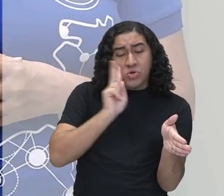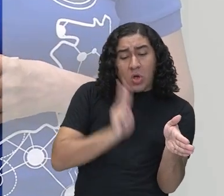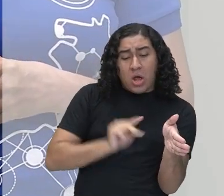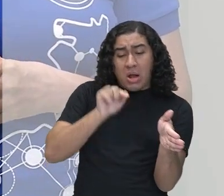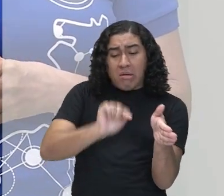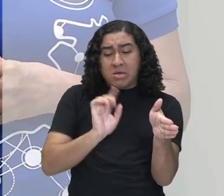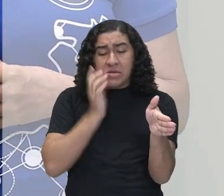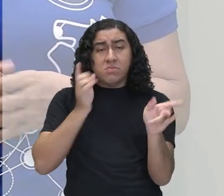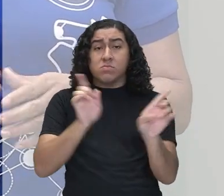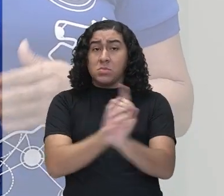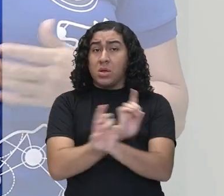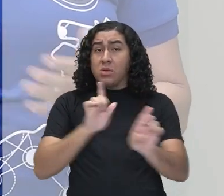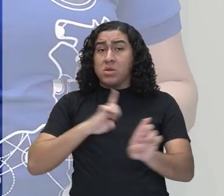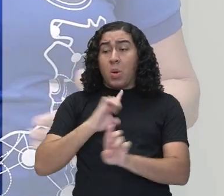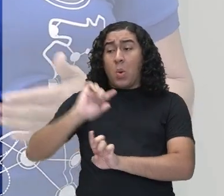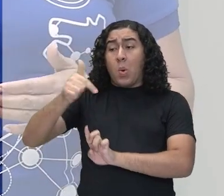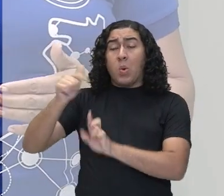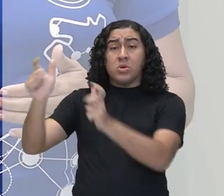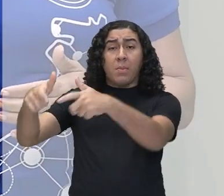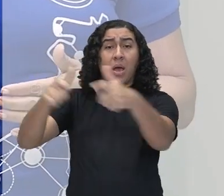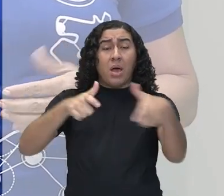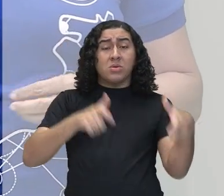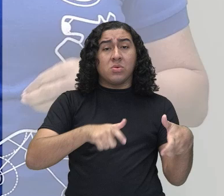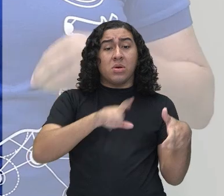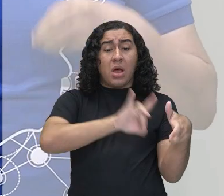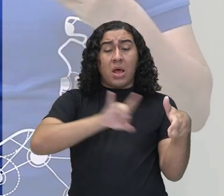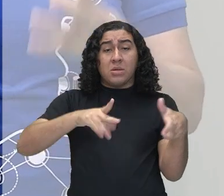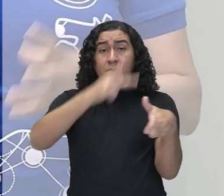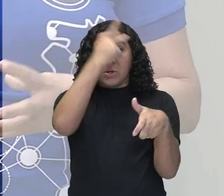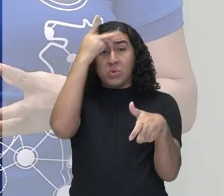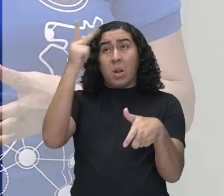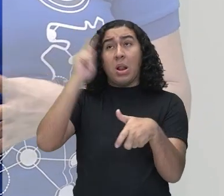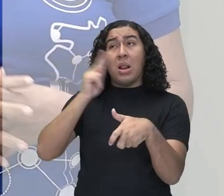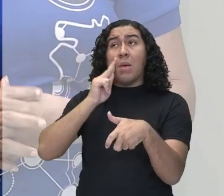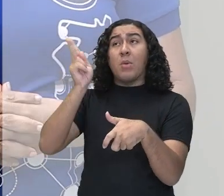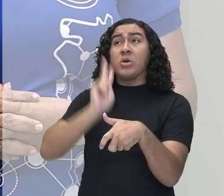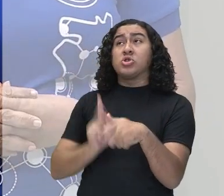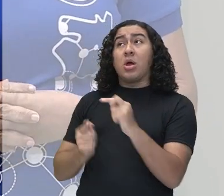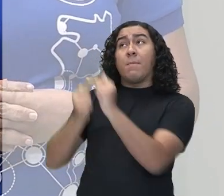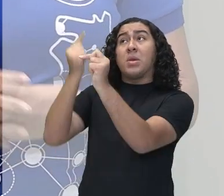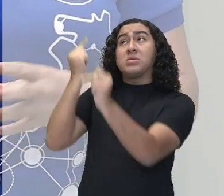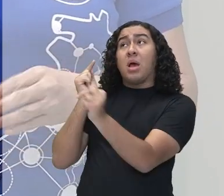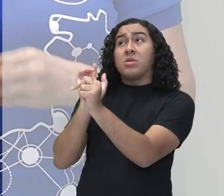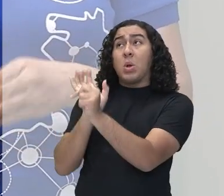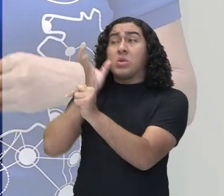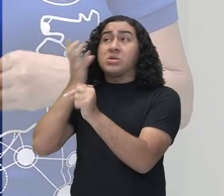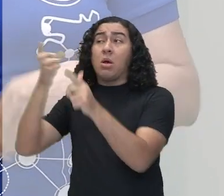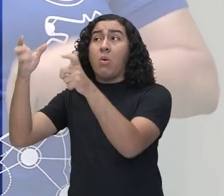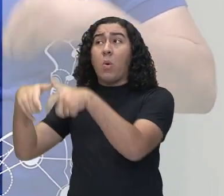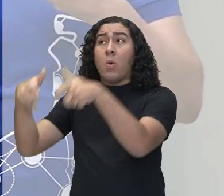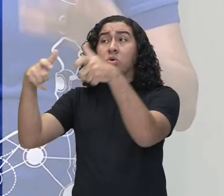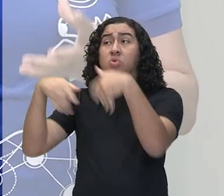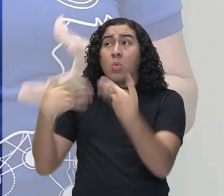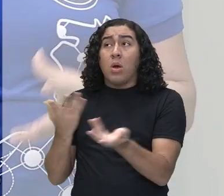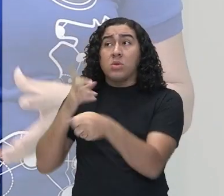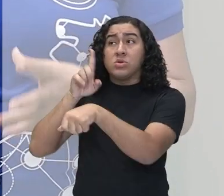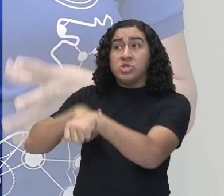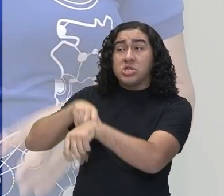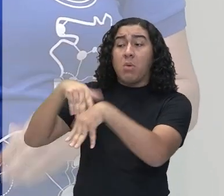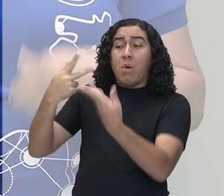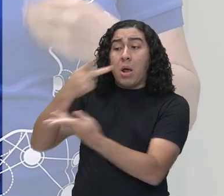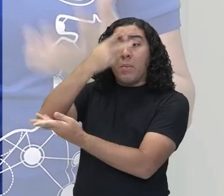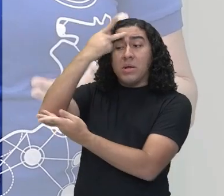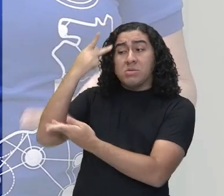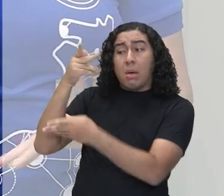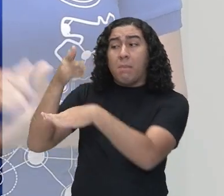outros ambientes, cada um vai contando a sua, né, cada um vai dizendo o que passou, o que